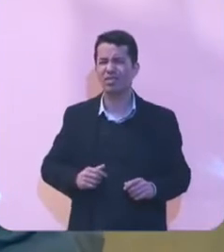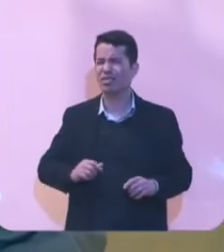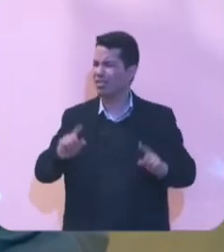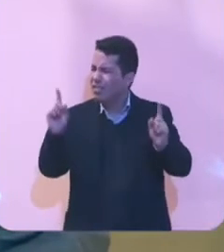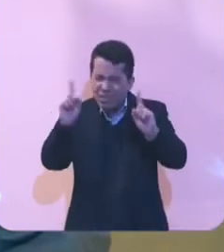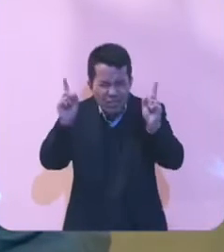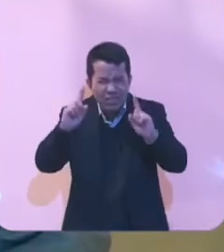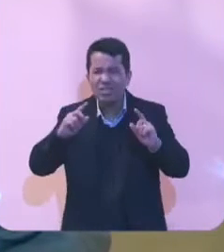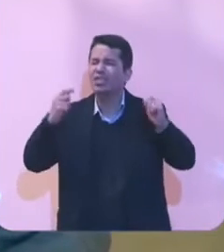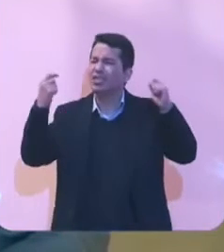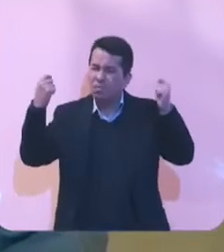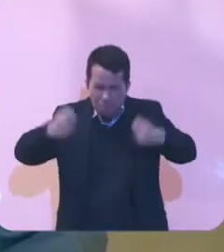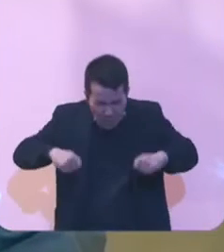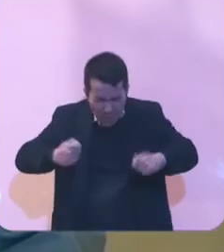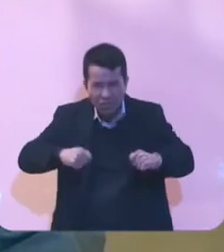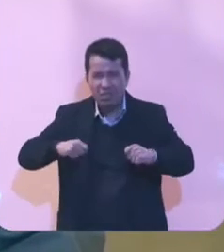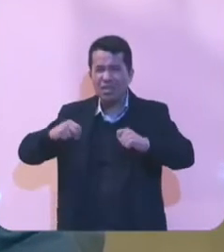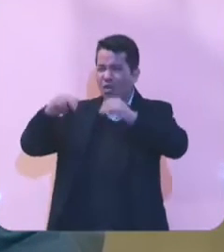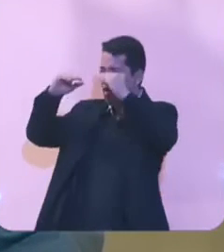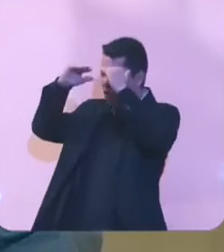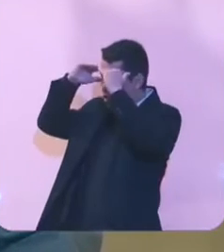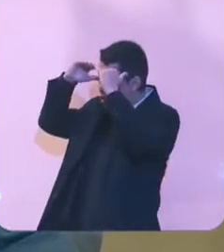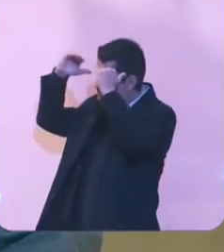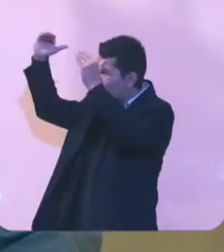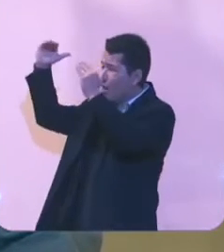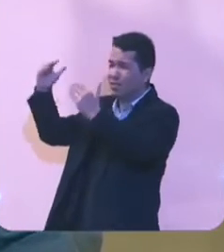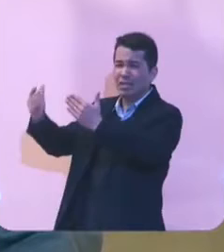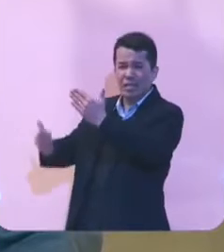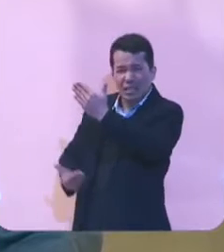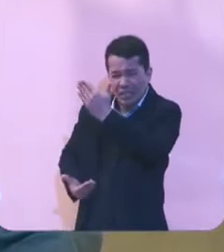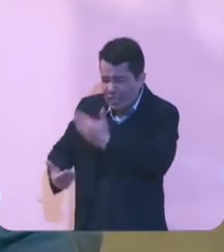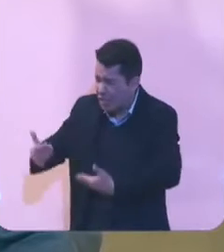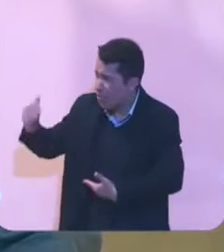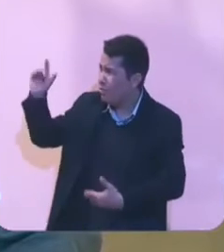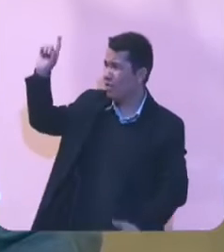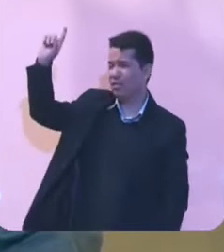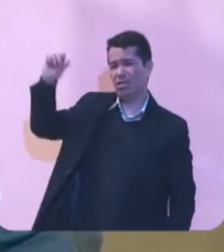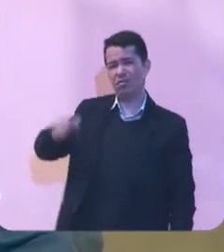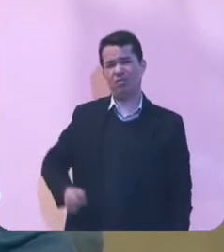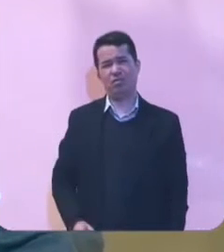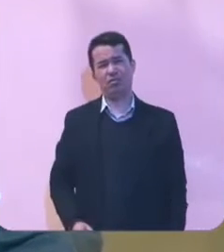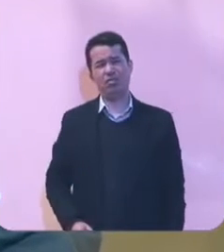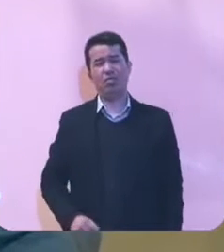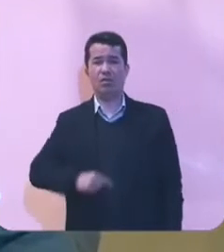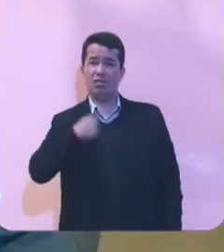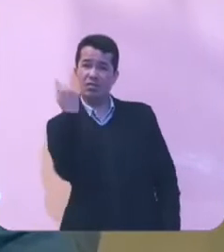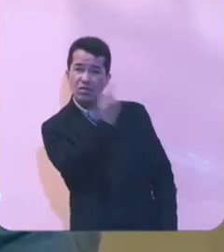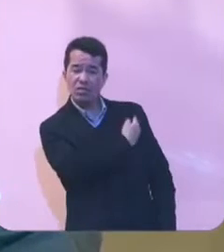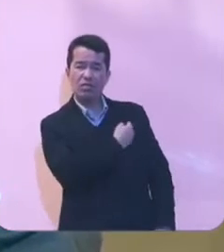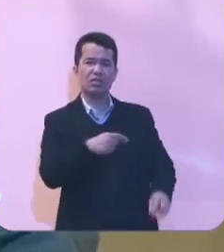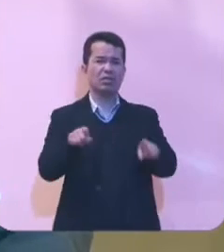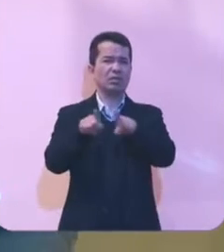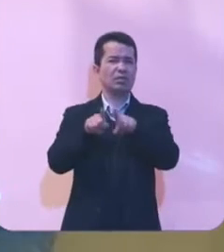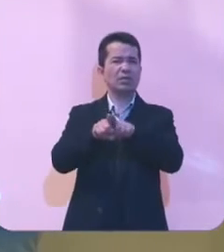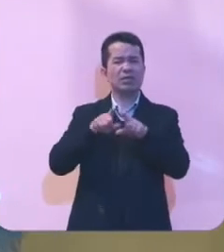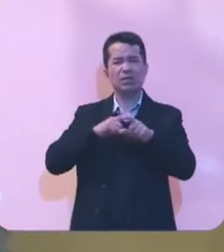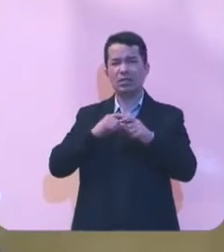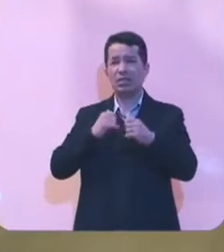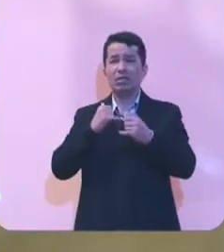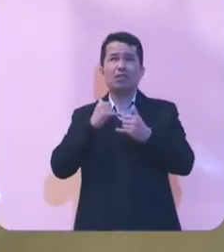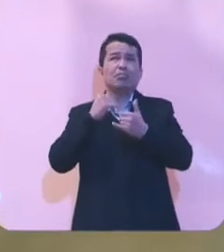salvação quando a gente quer viver do jeito da gente, sem deixar Jesus ensinar a gente a viver uma nova vida. A